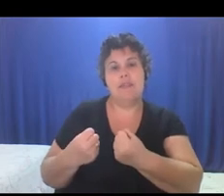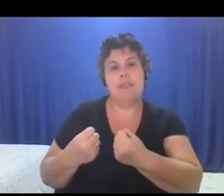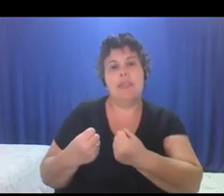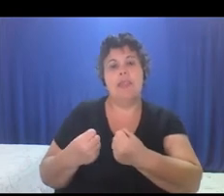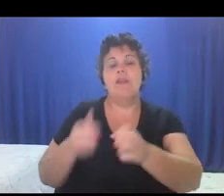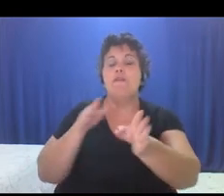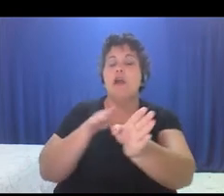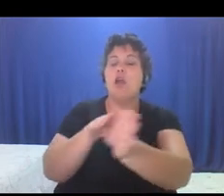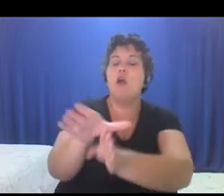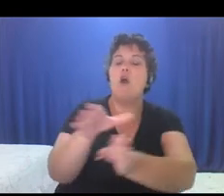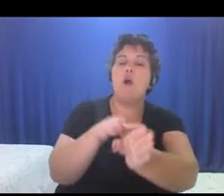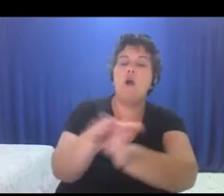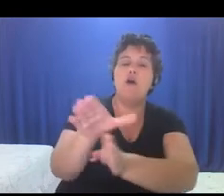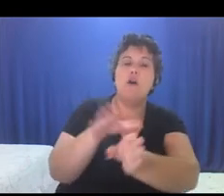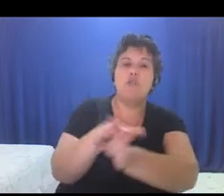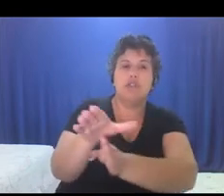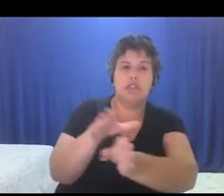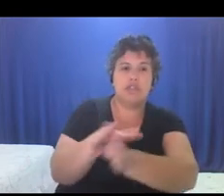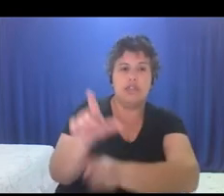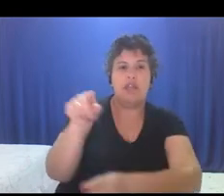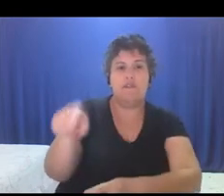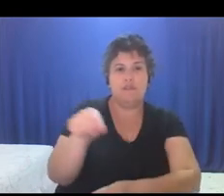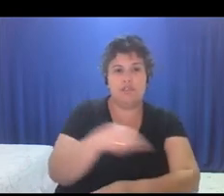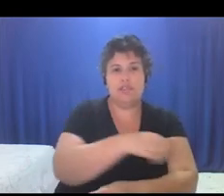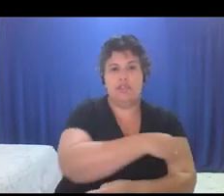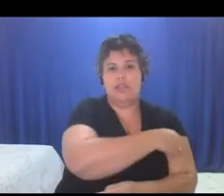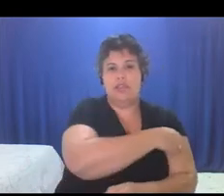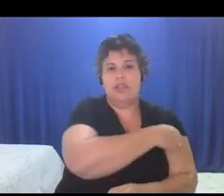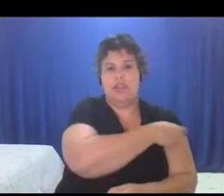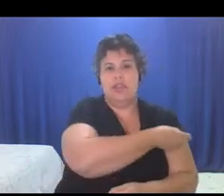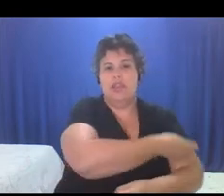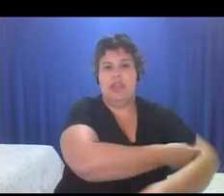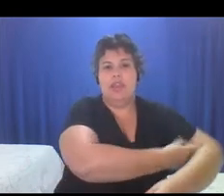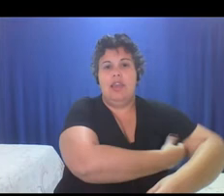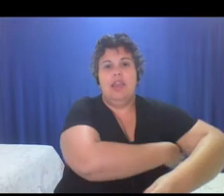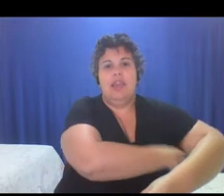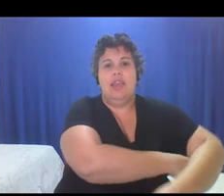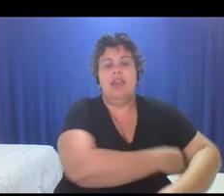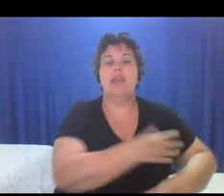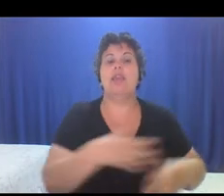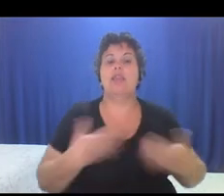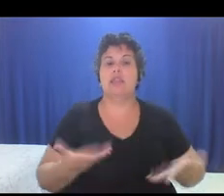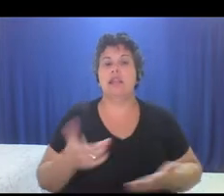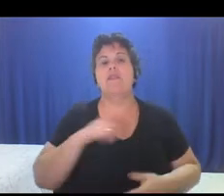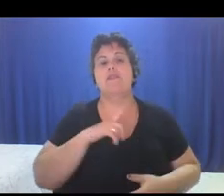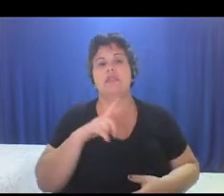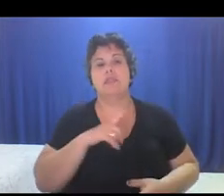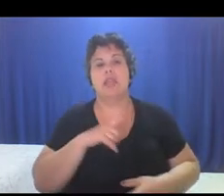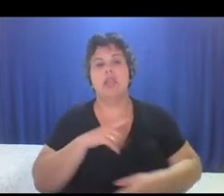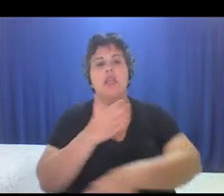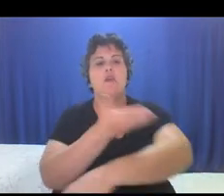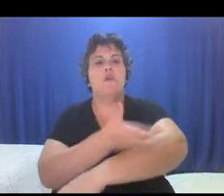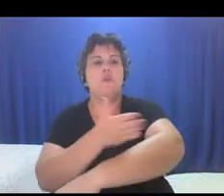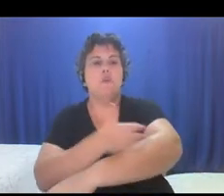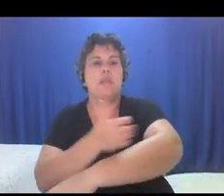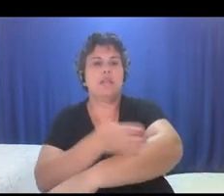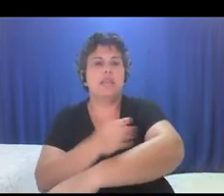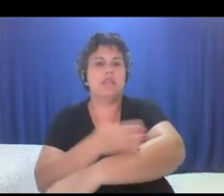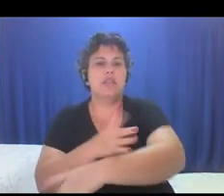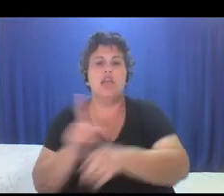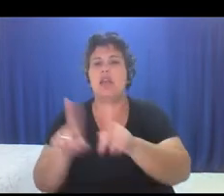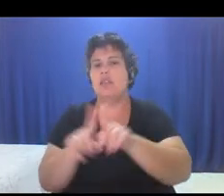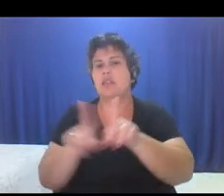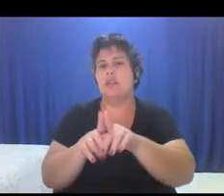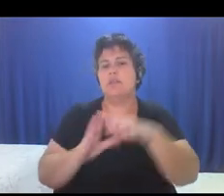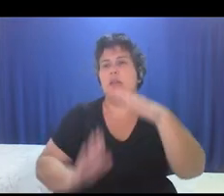orientar os seus passos de carreira, desde o estagiário até os nossos mais alto cargos aqui dentro,